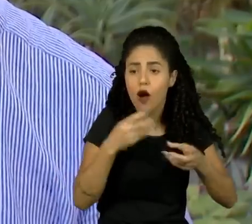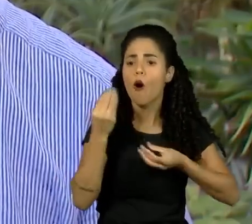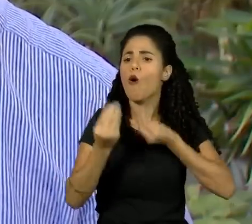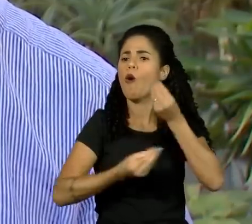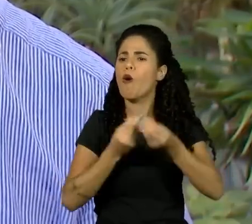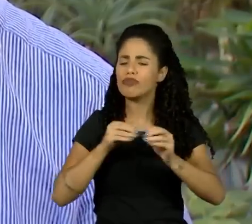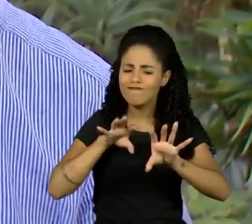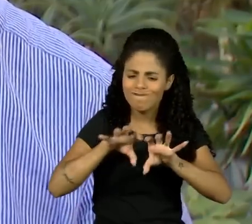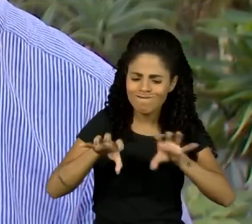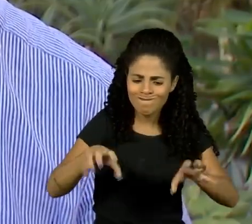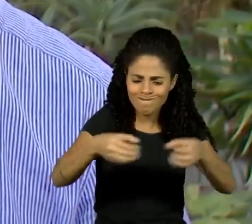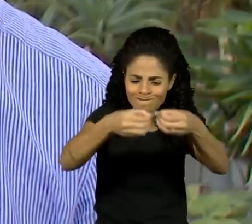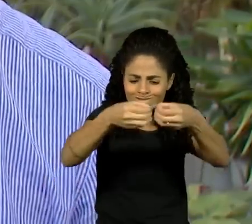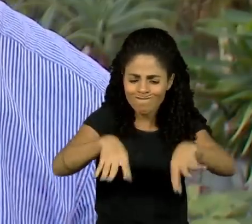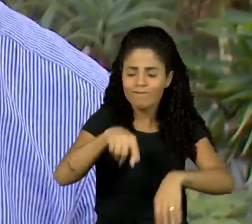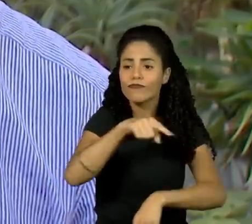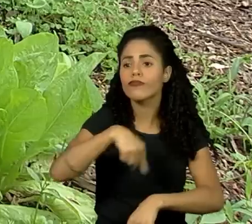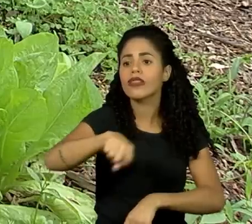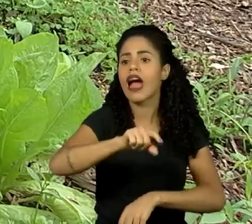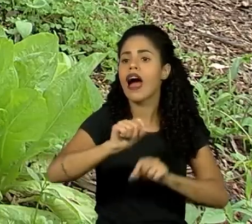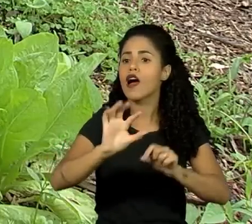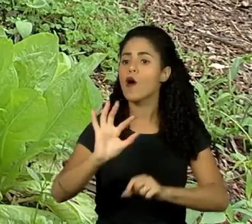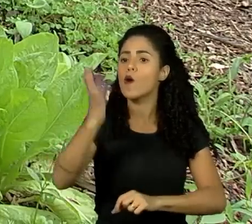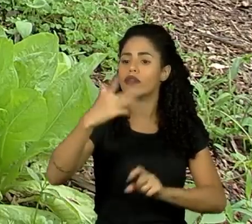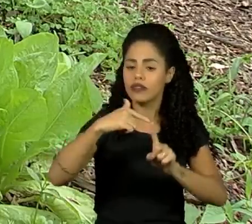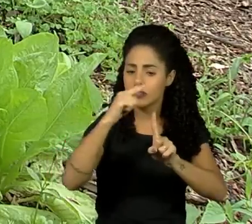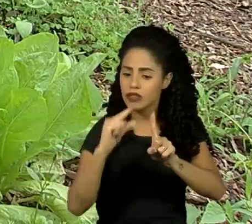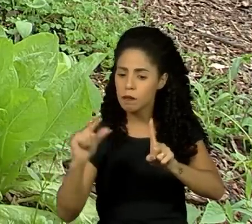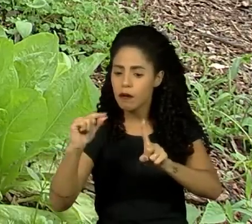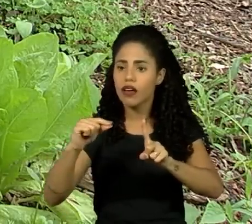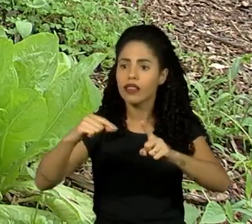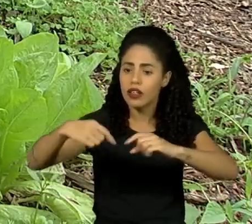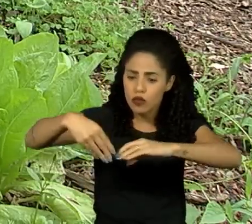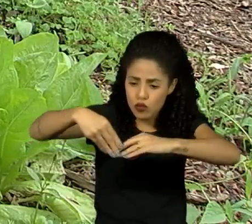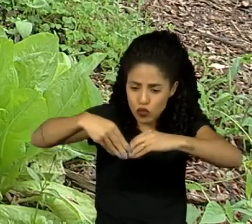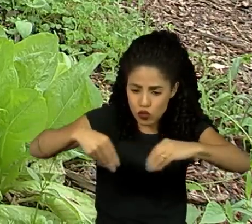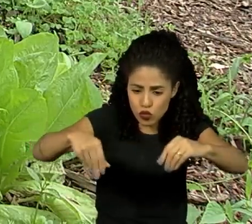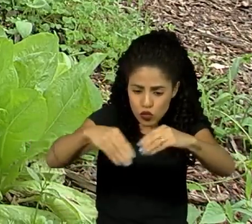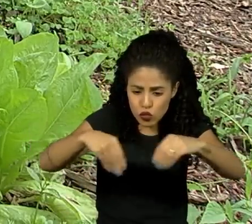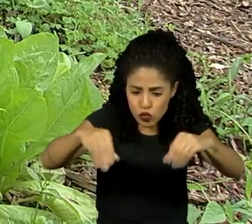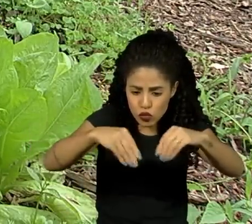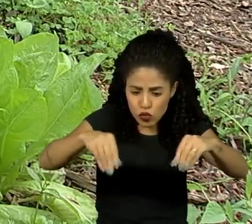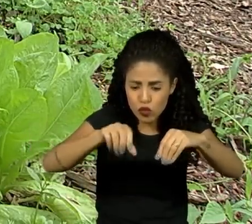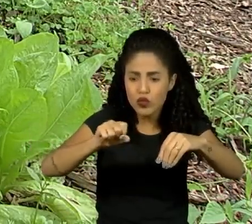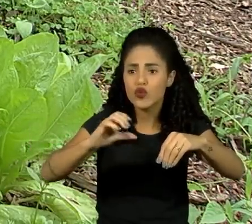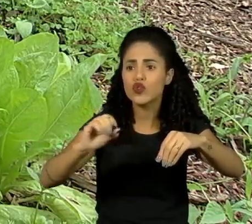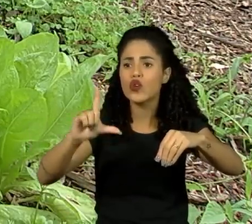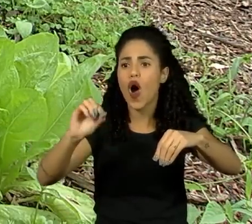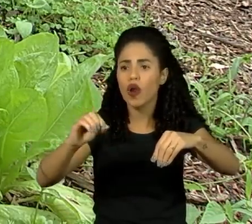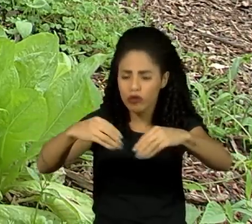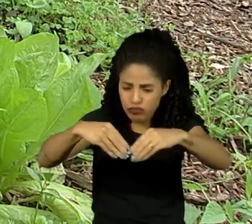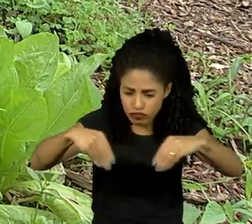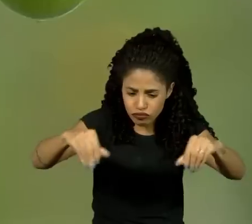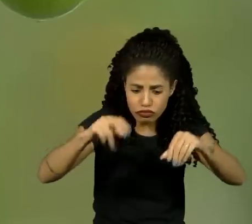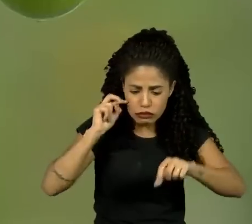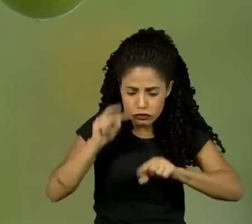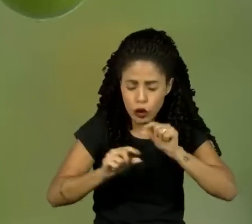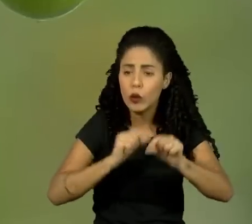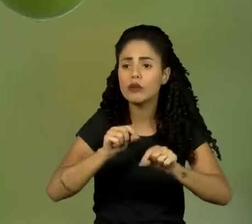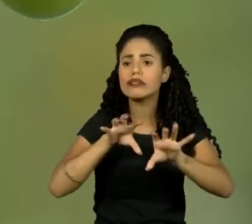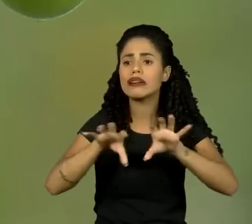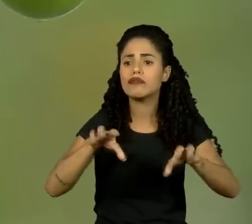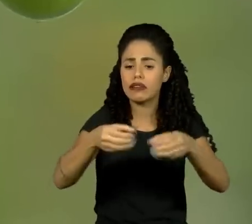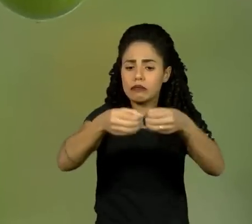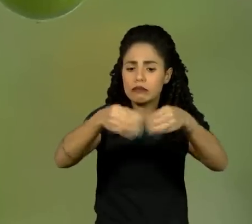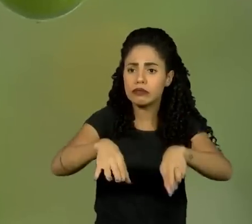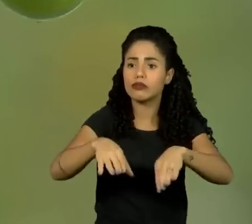ele afeta aos micro-organismos que são presentes no solo. Então, nosso objetivo é saber como isso afeta o desempenho das plantas, né, o